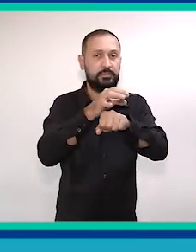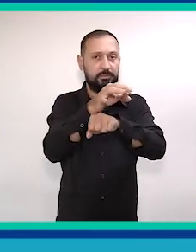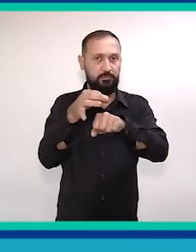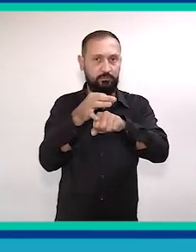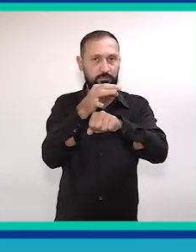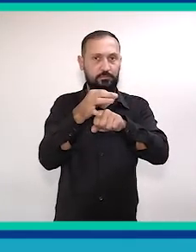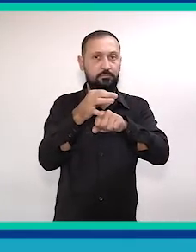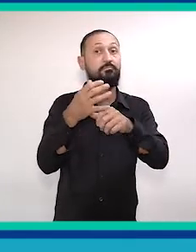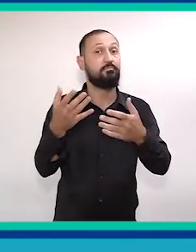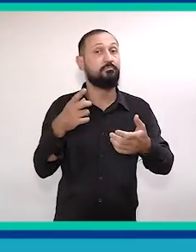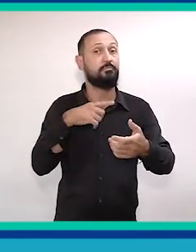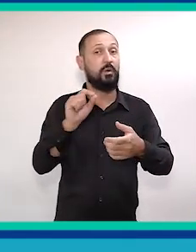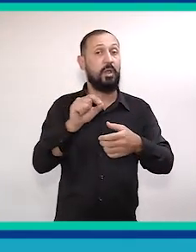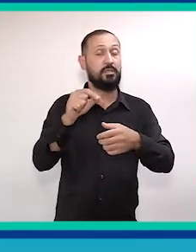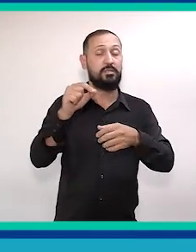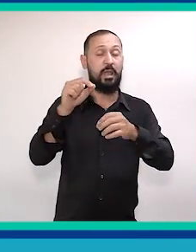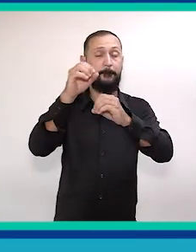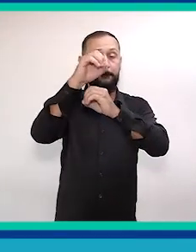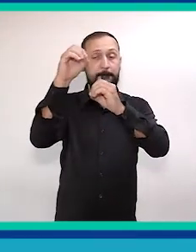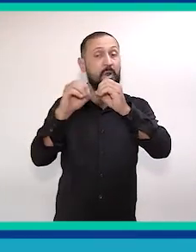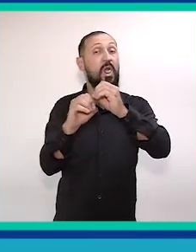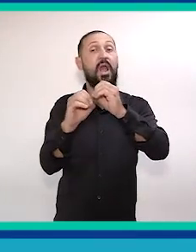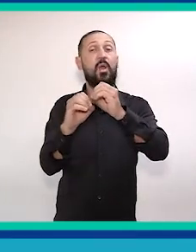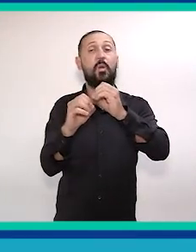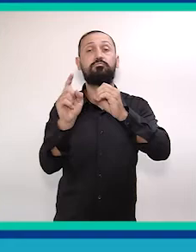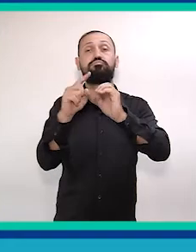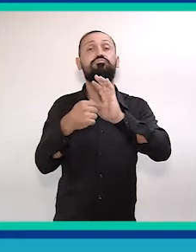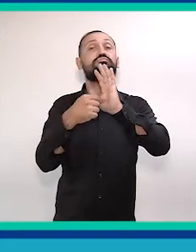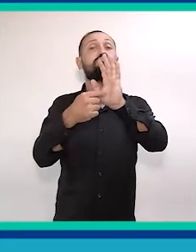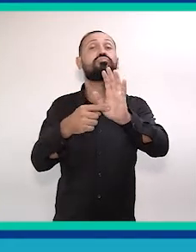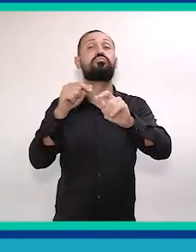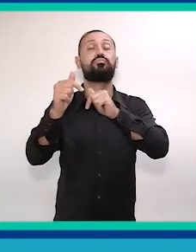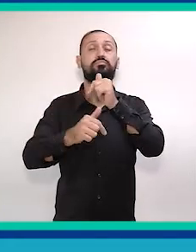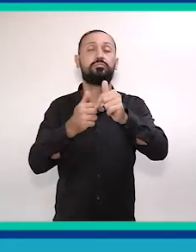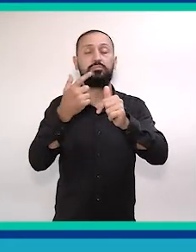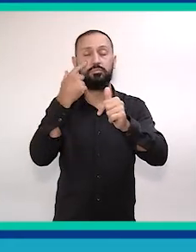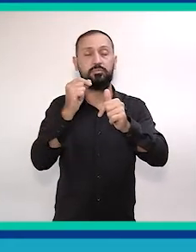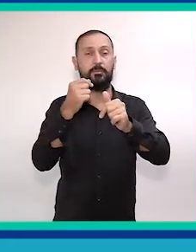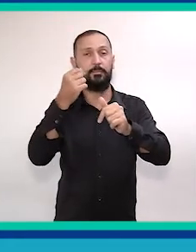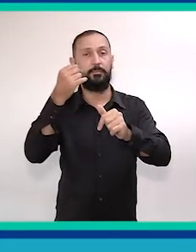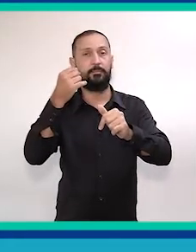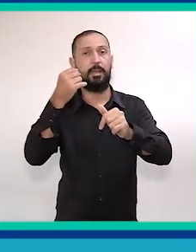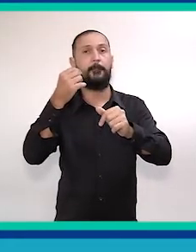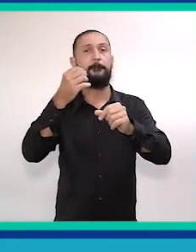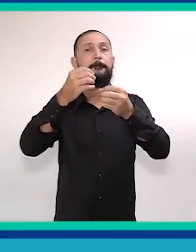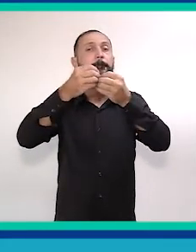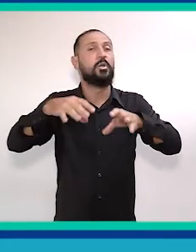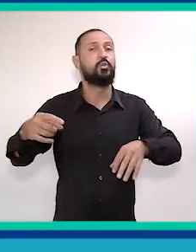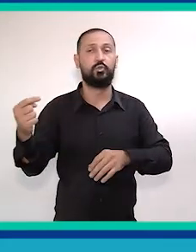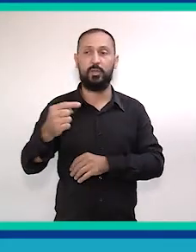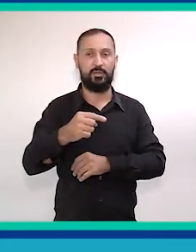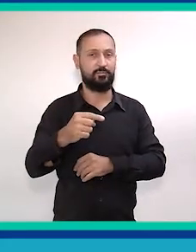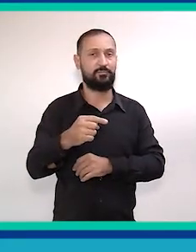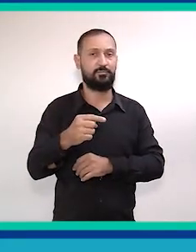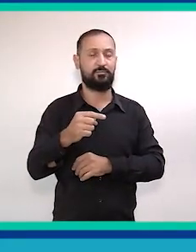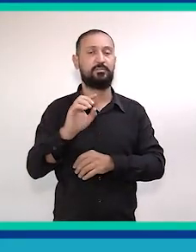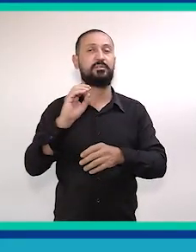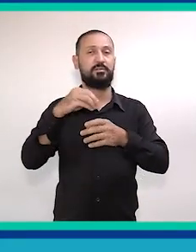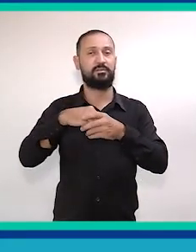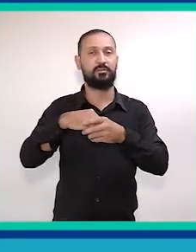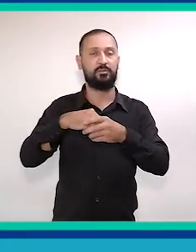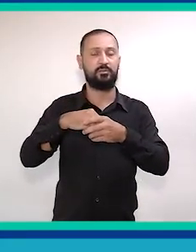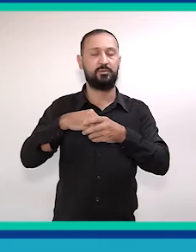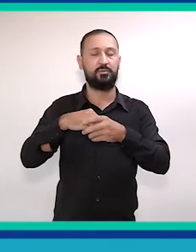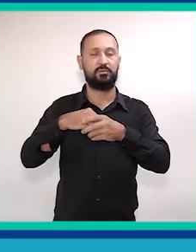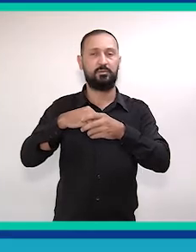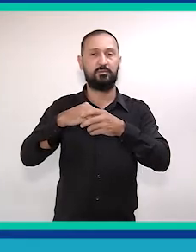central. Então, a nossa molécula não apresentou uma atividade contra essa célula